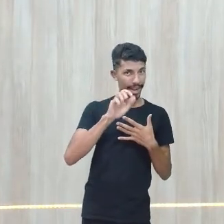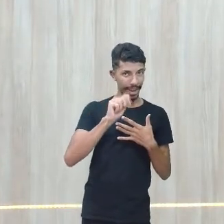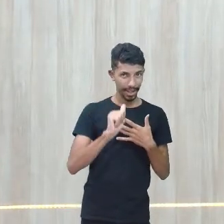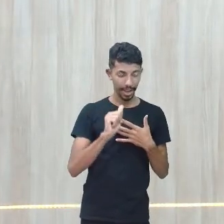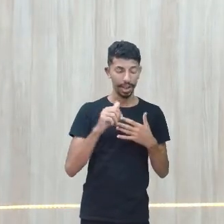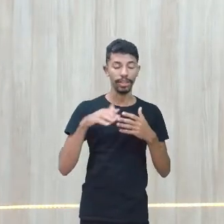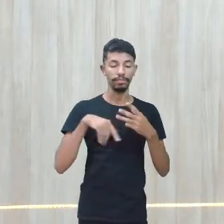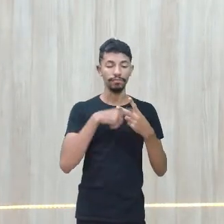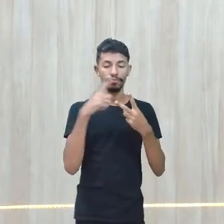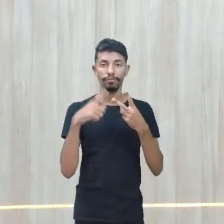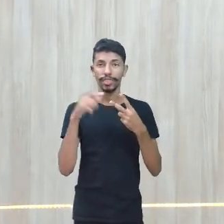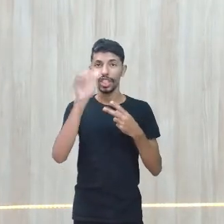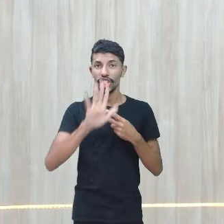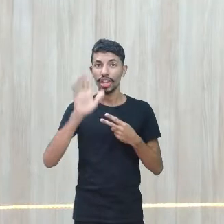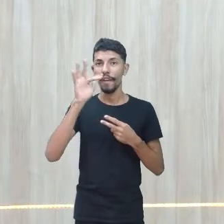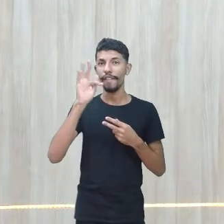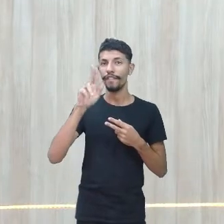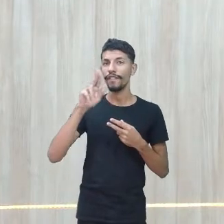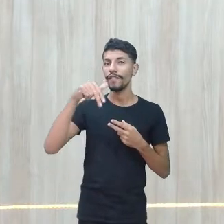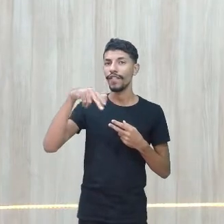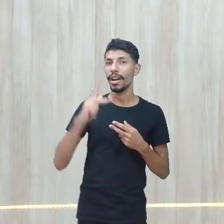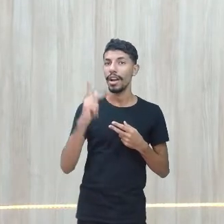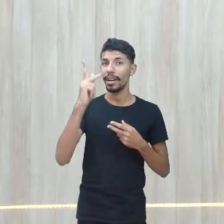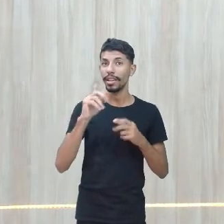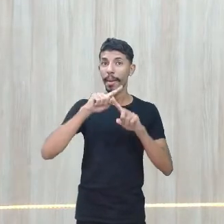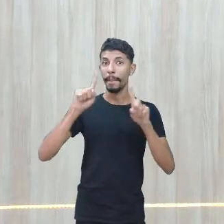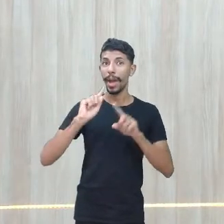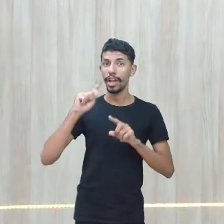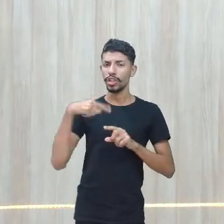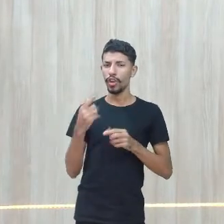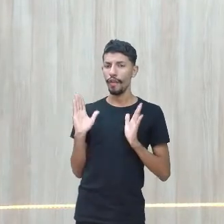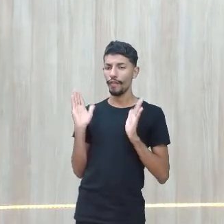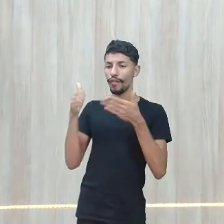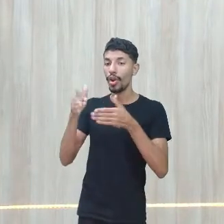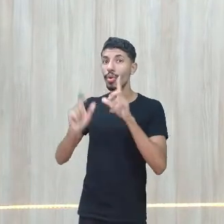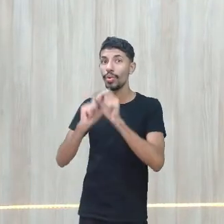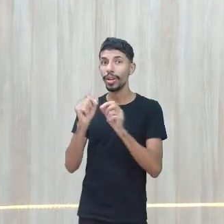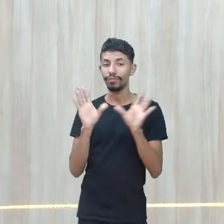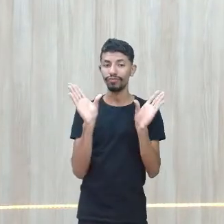gente vai falar no específico do brega funk, beleza?